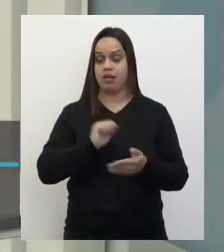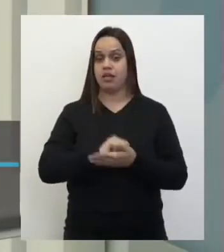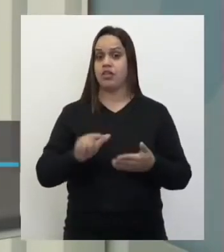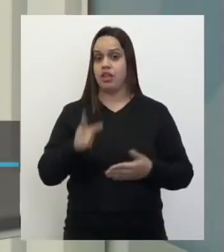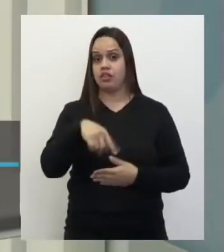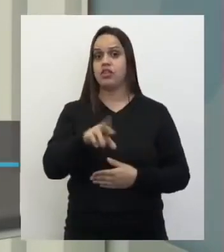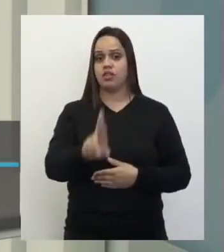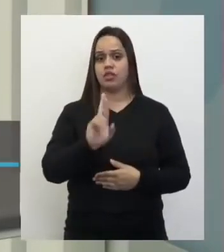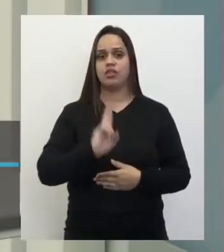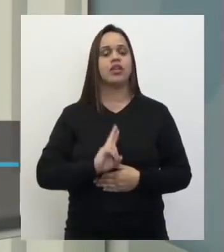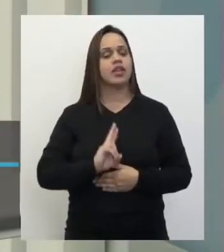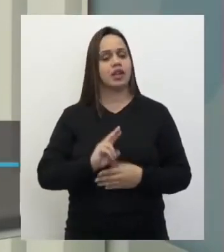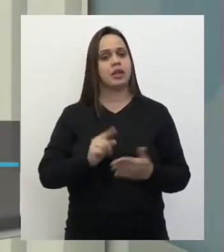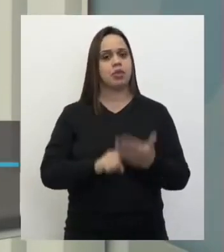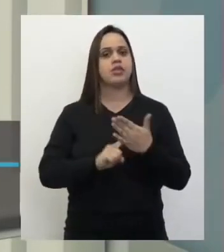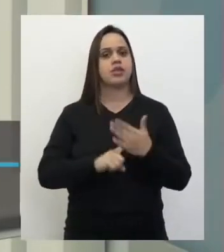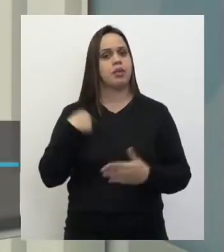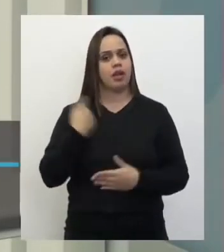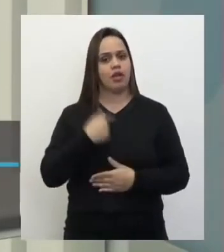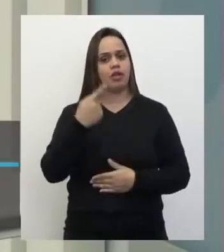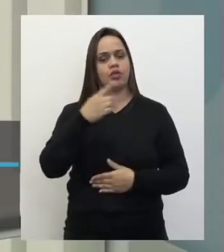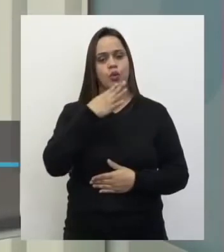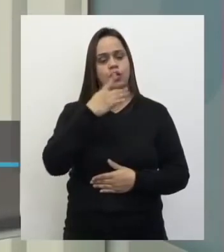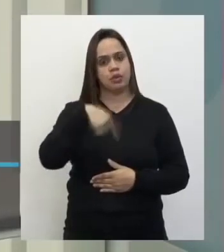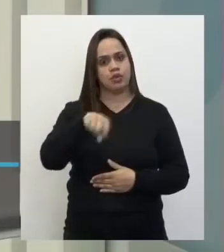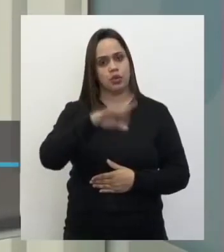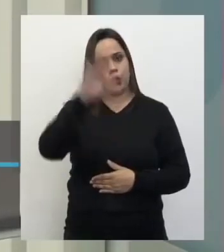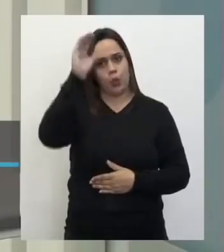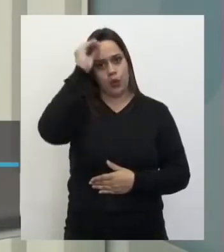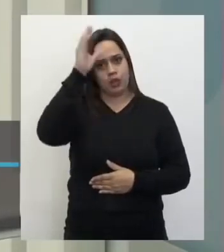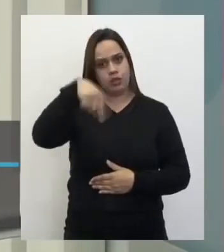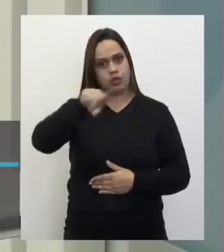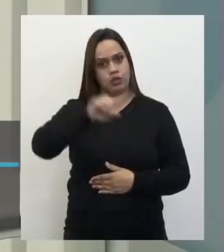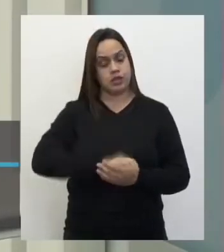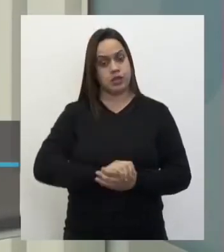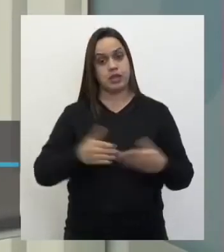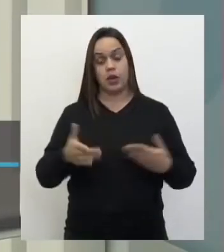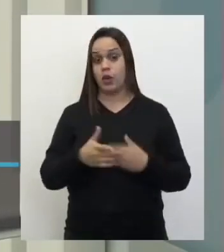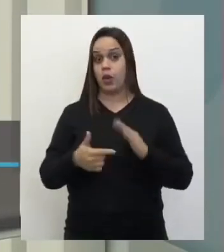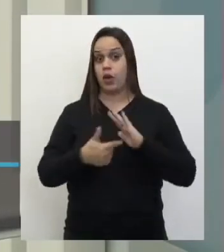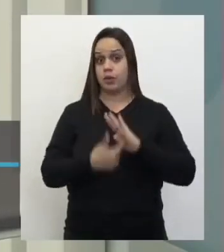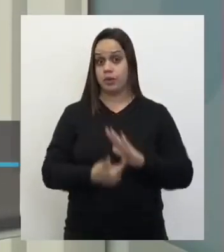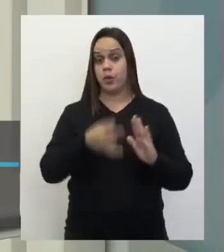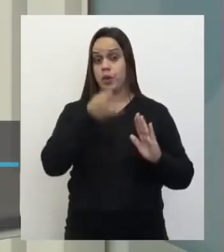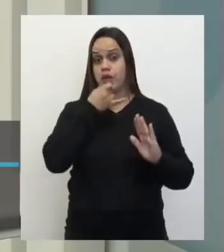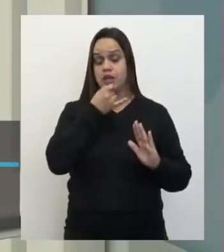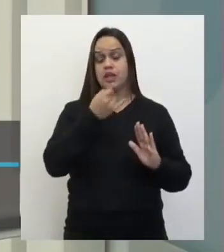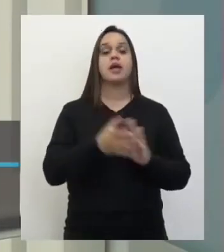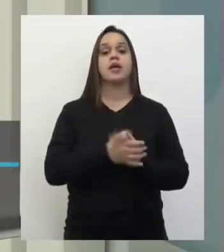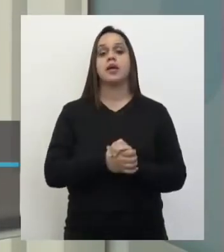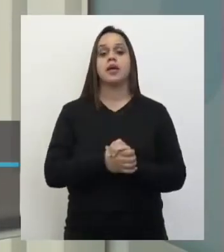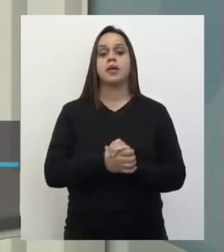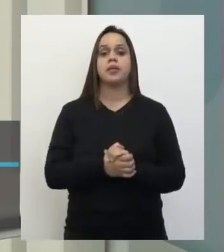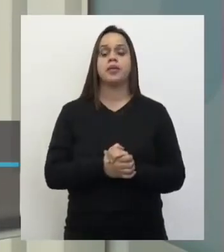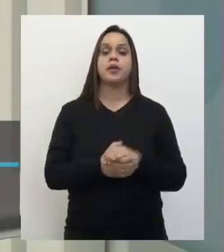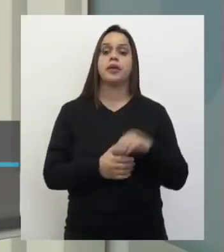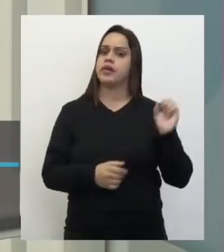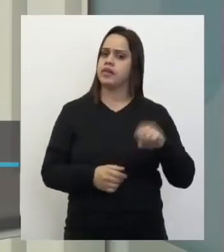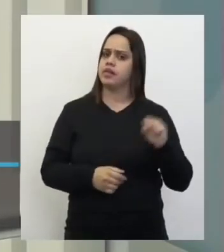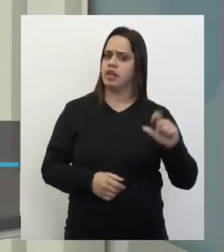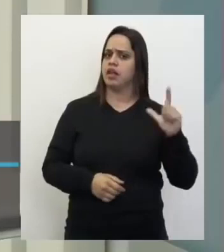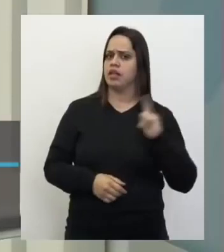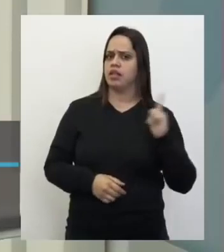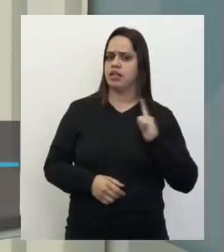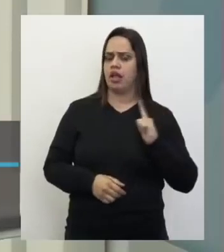suas respostas e mostrar os seus conhecimentos. Então, como um exemplo de devolutiva, né? Sim,